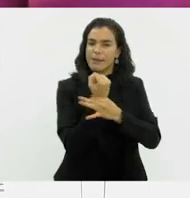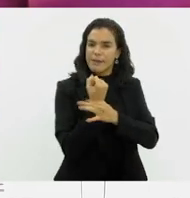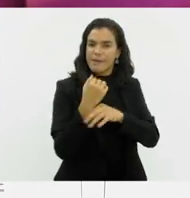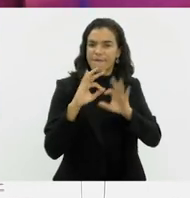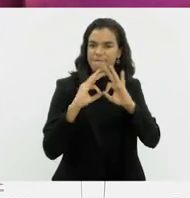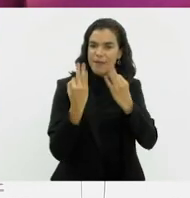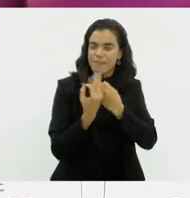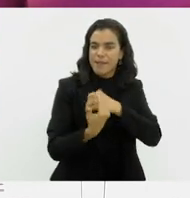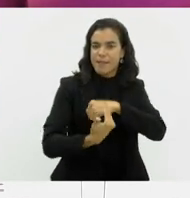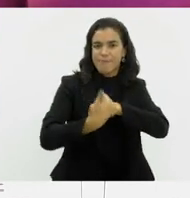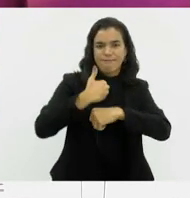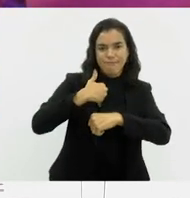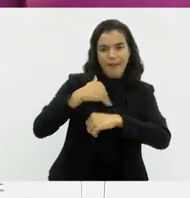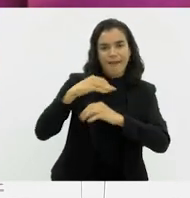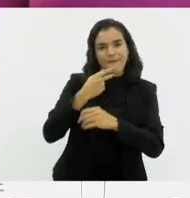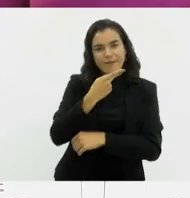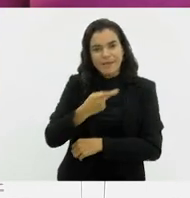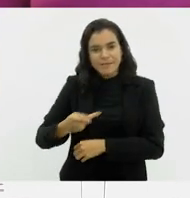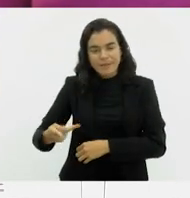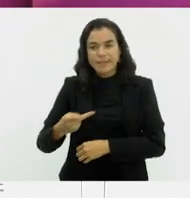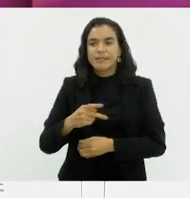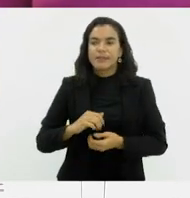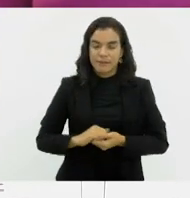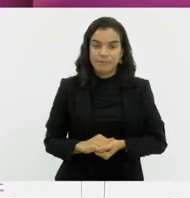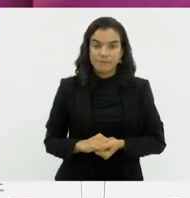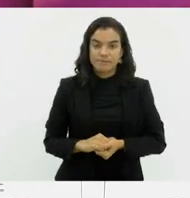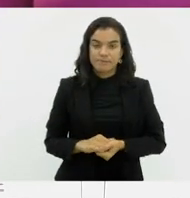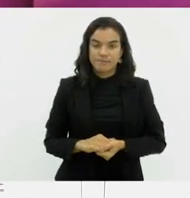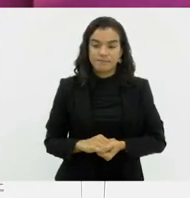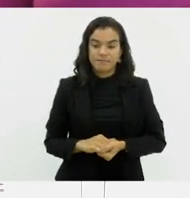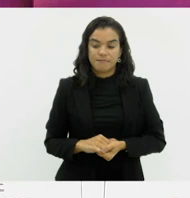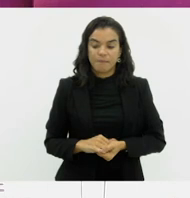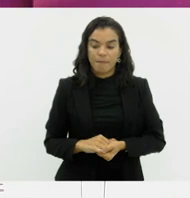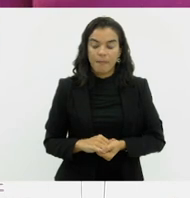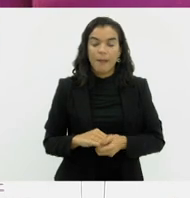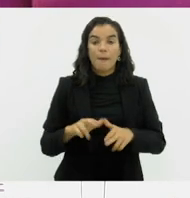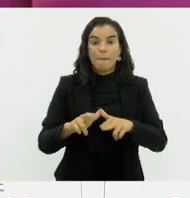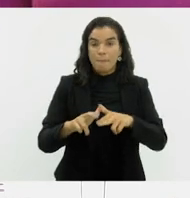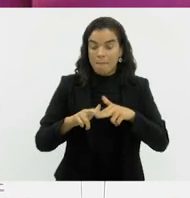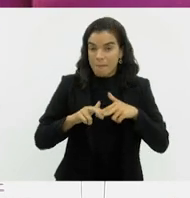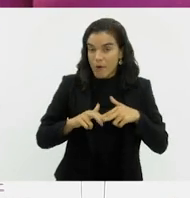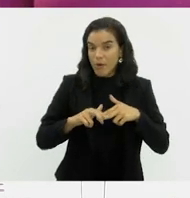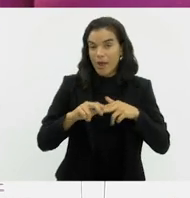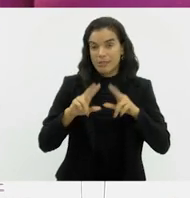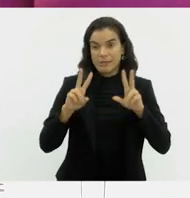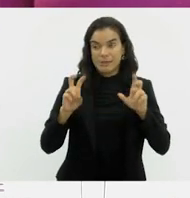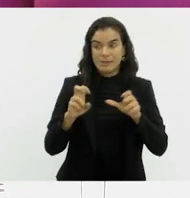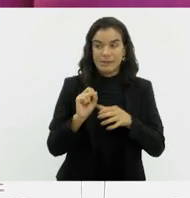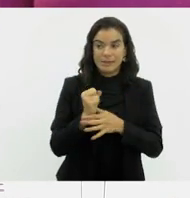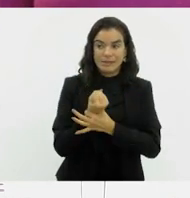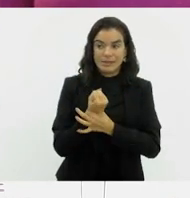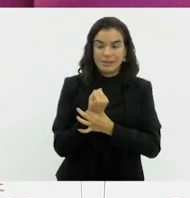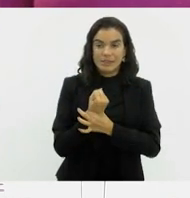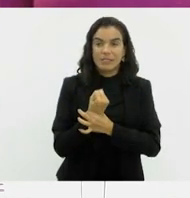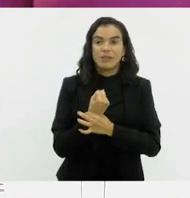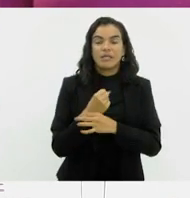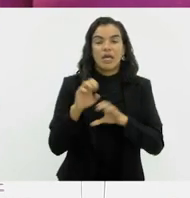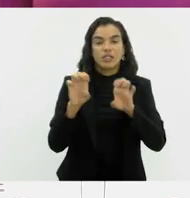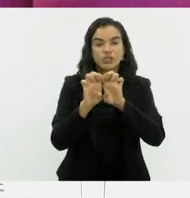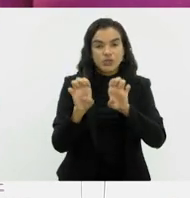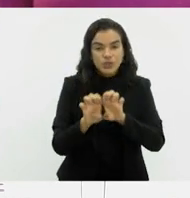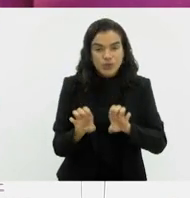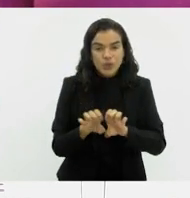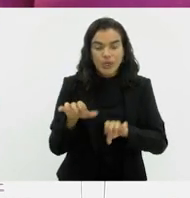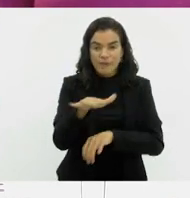tudo vai estar na responsabilidade da CEAP cuidar dessa parte, por conta da questão da segurança. Prover a manutenção da estrutura física